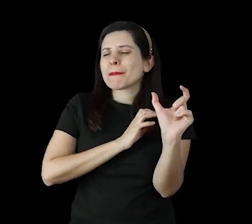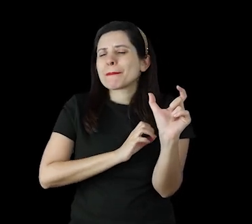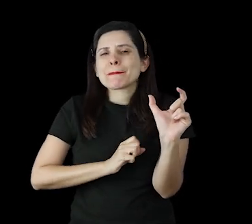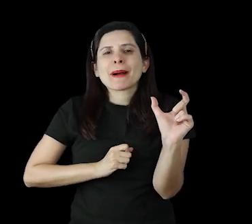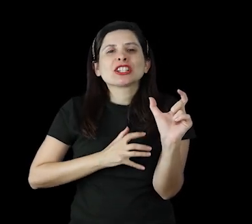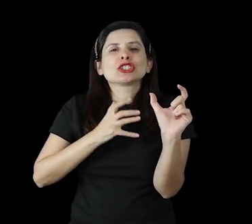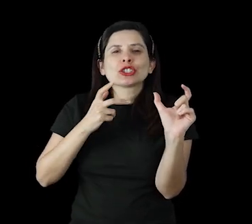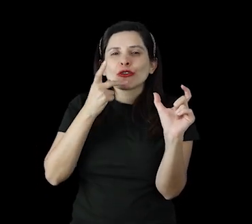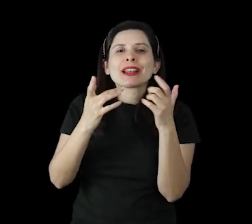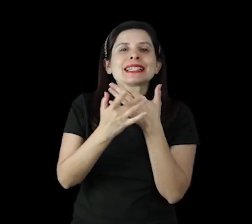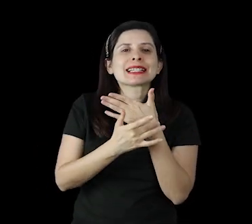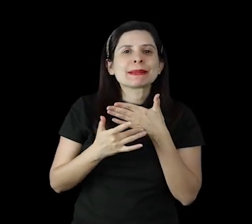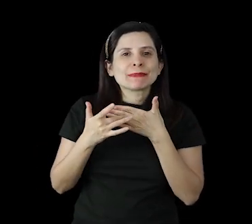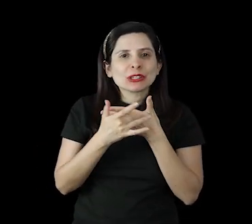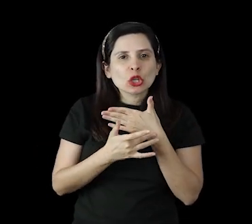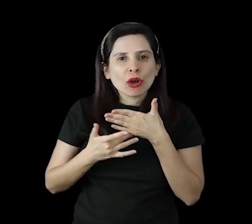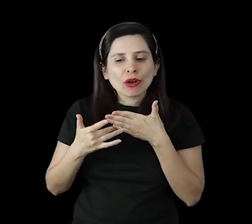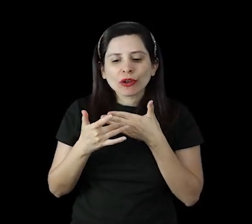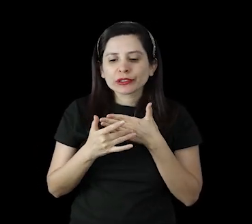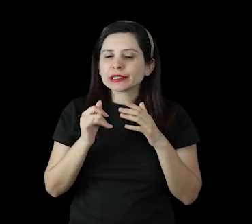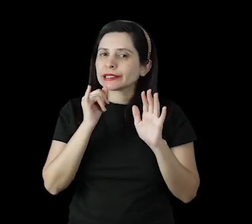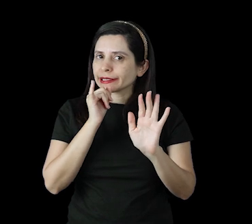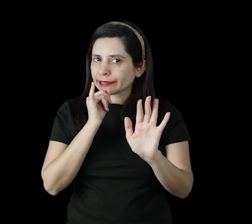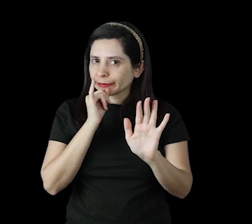da semiótica, por exemplo,